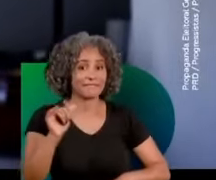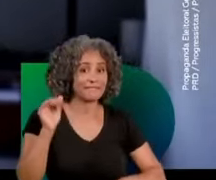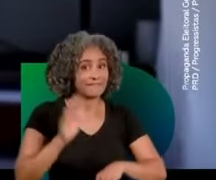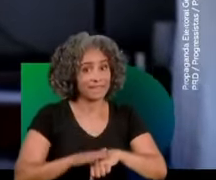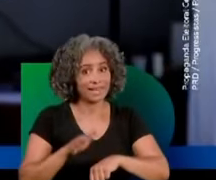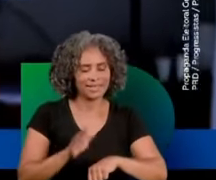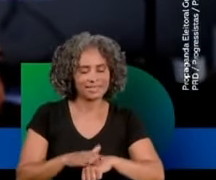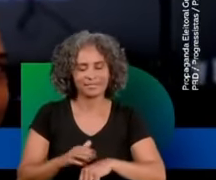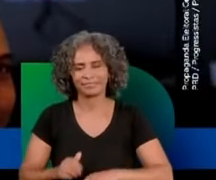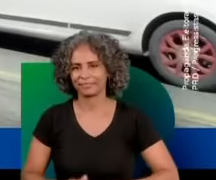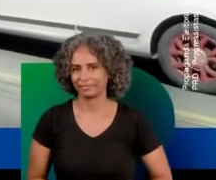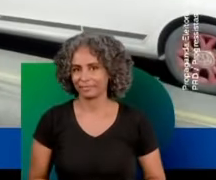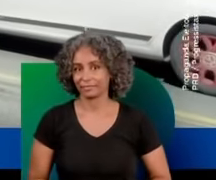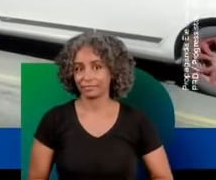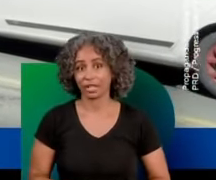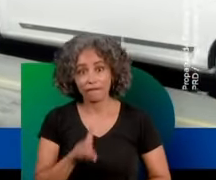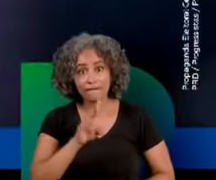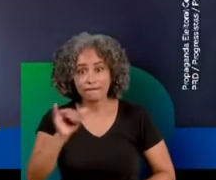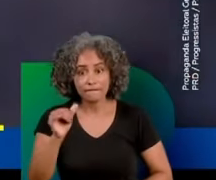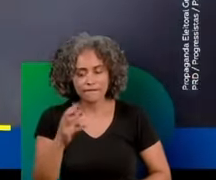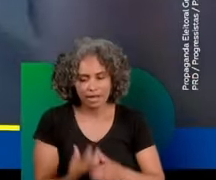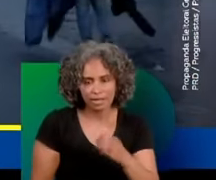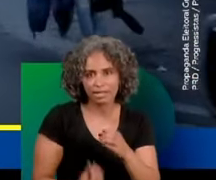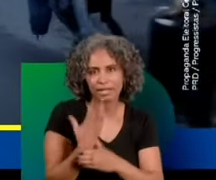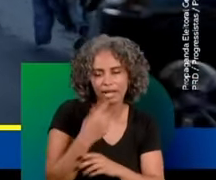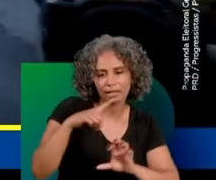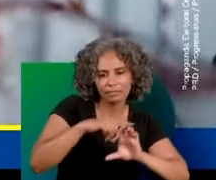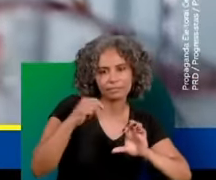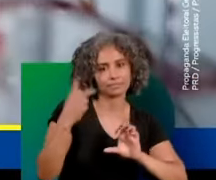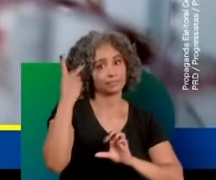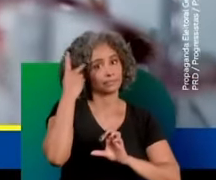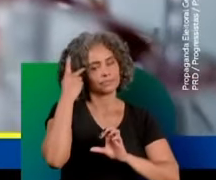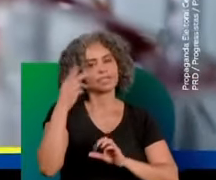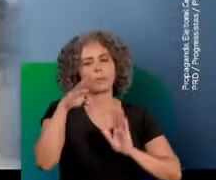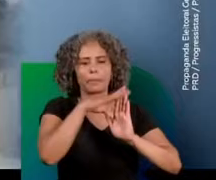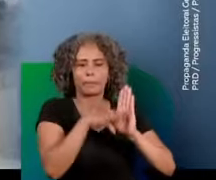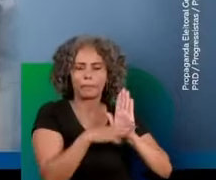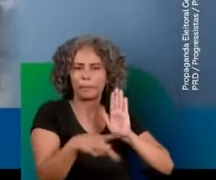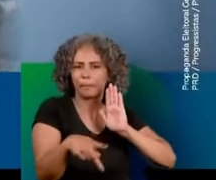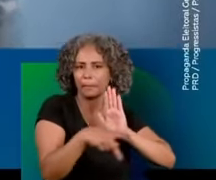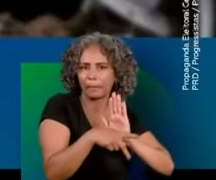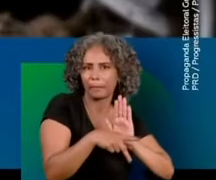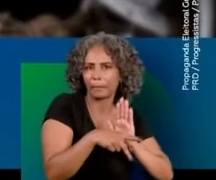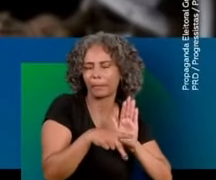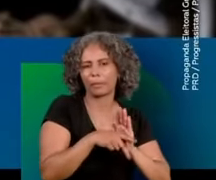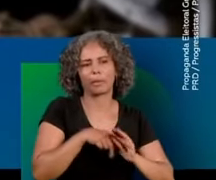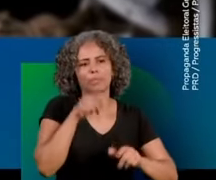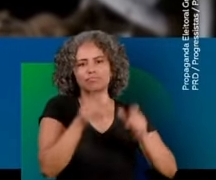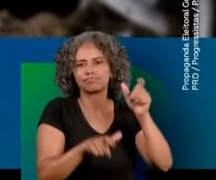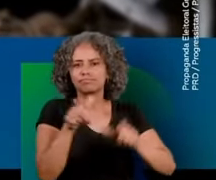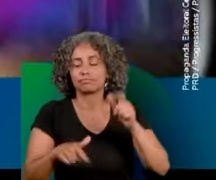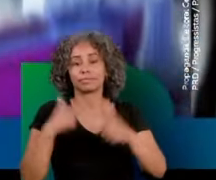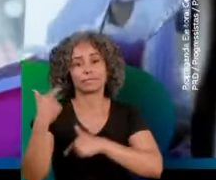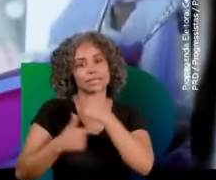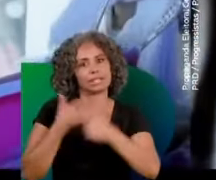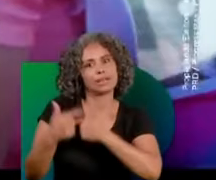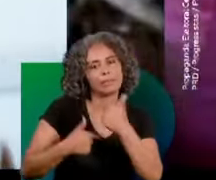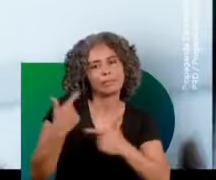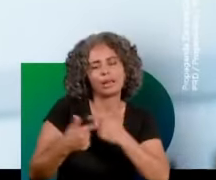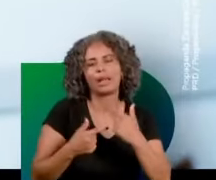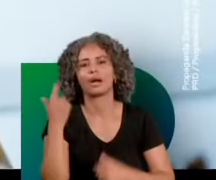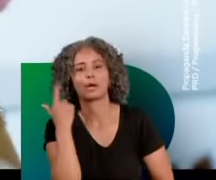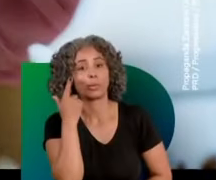Ricardo vai criar o Empreenda SP, um grande programa de empreendedorismo que vai trabalhar na formação e capacitação daqueles que